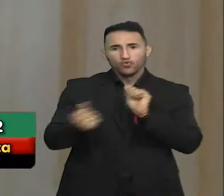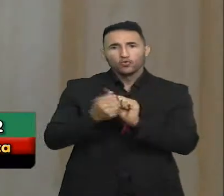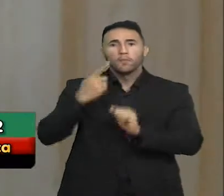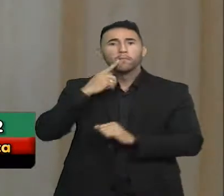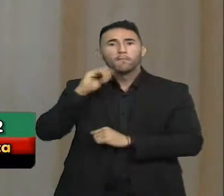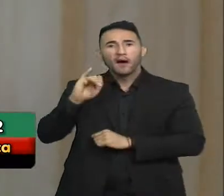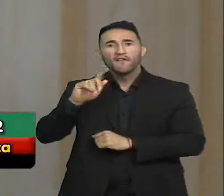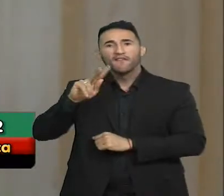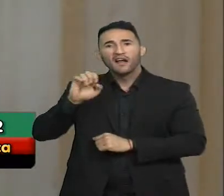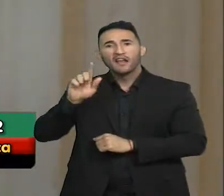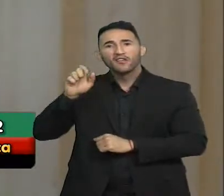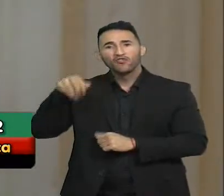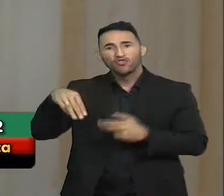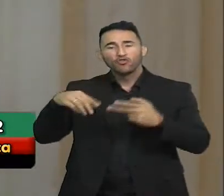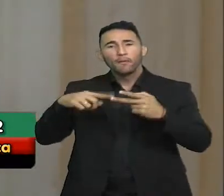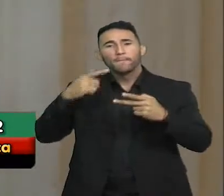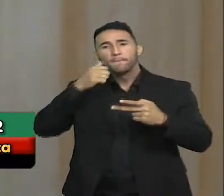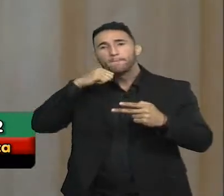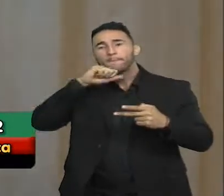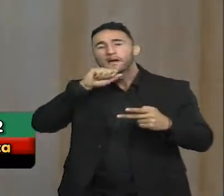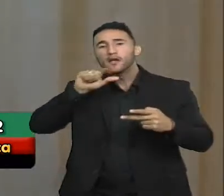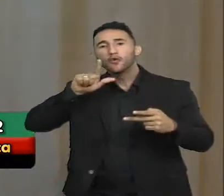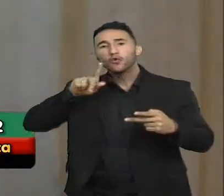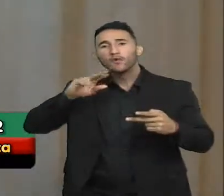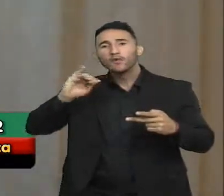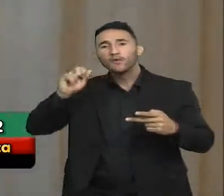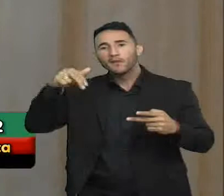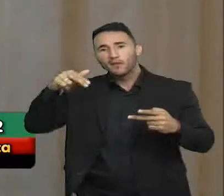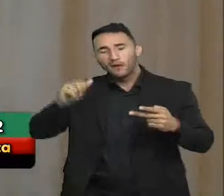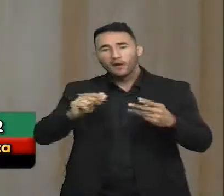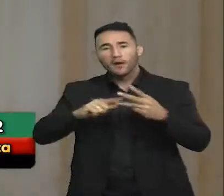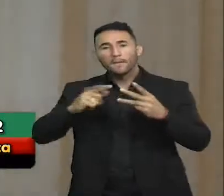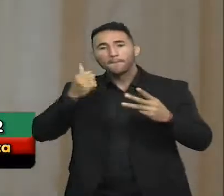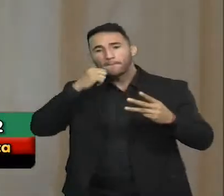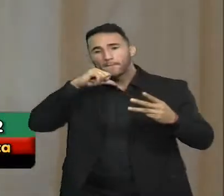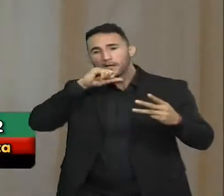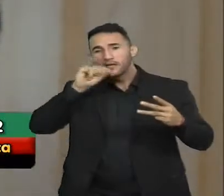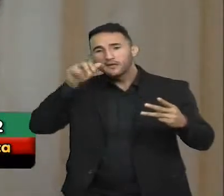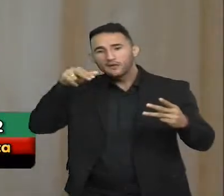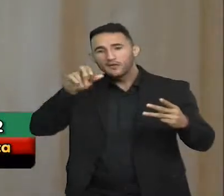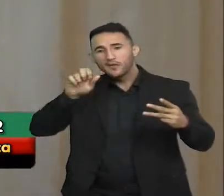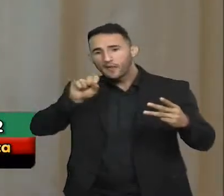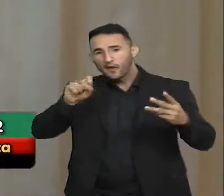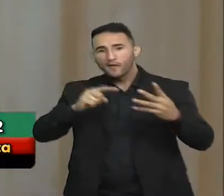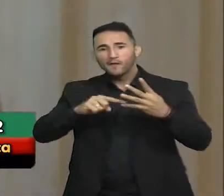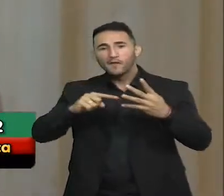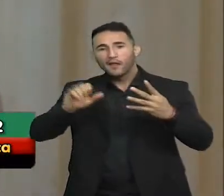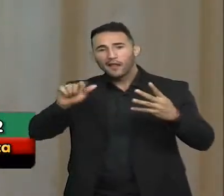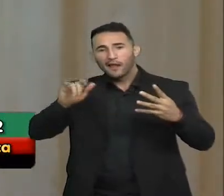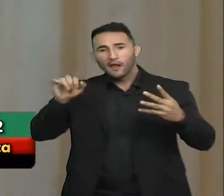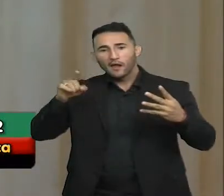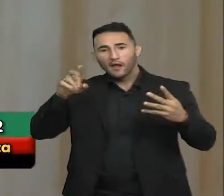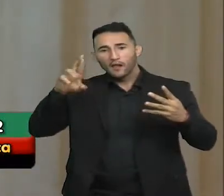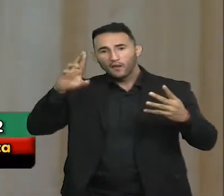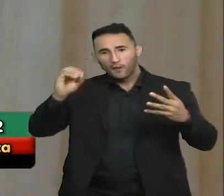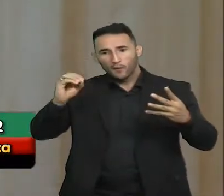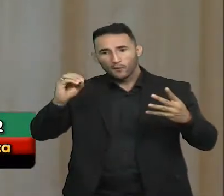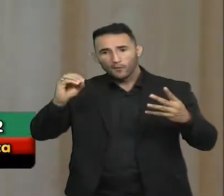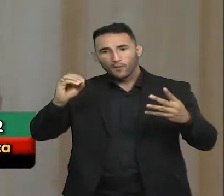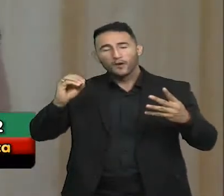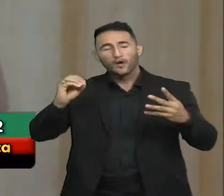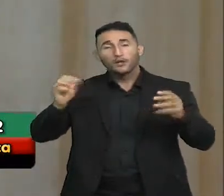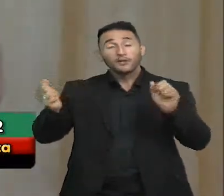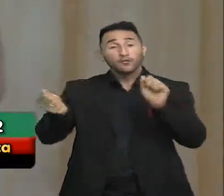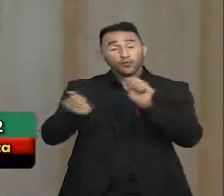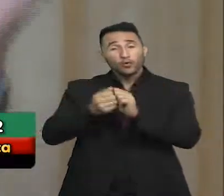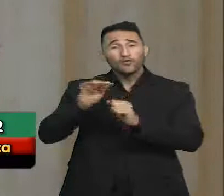junto com a mãe Luciana, junto com a mãe Inês, junto com o Leandro, junto com o